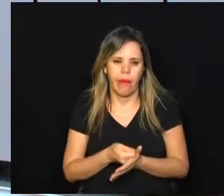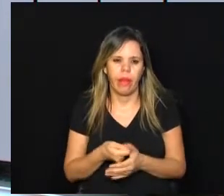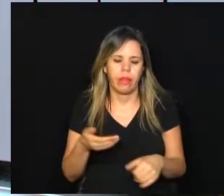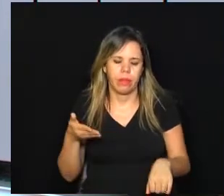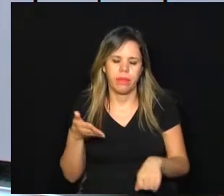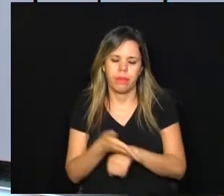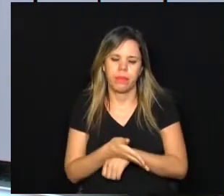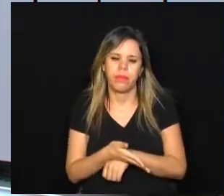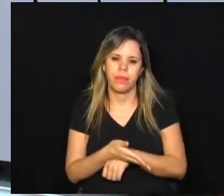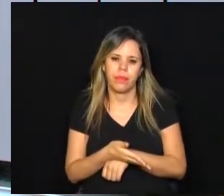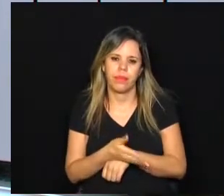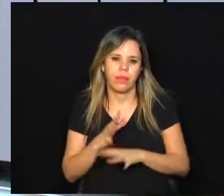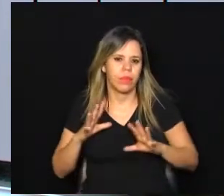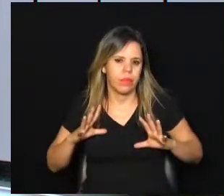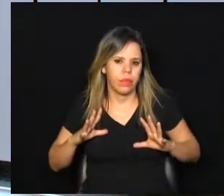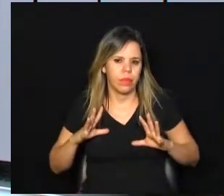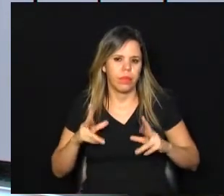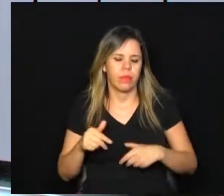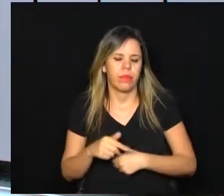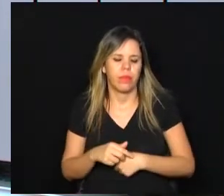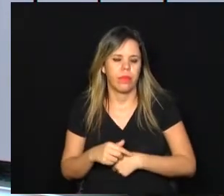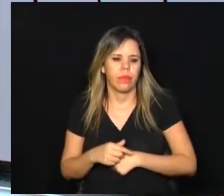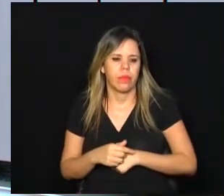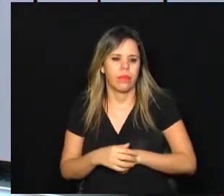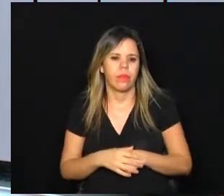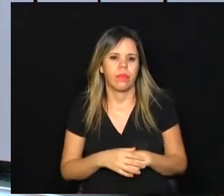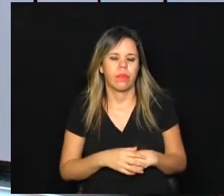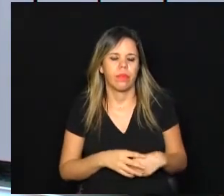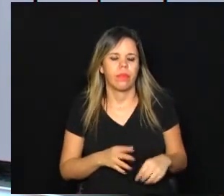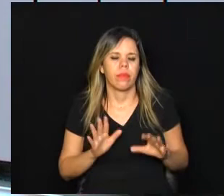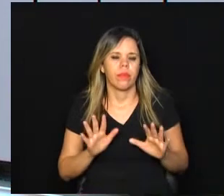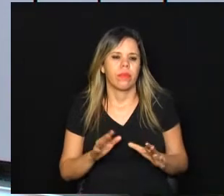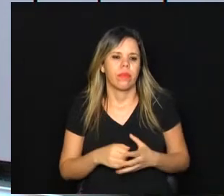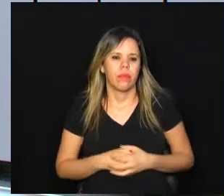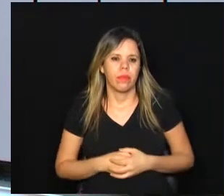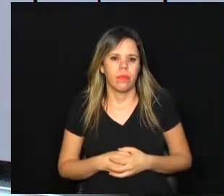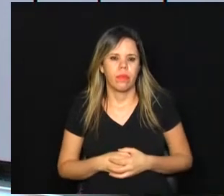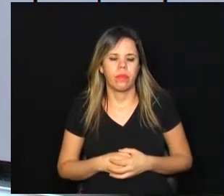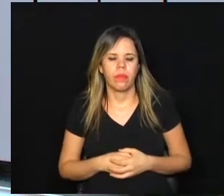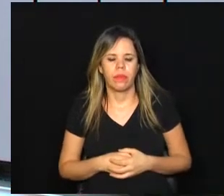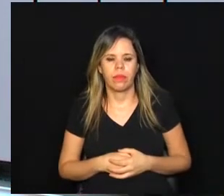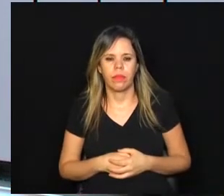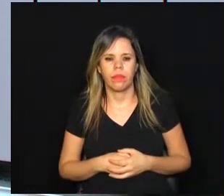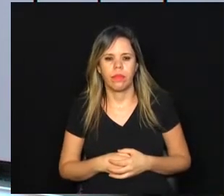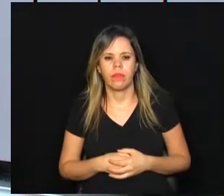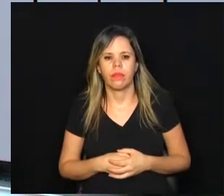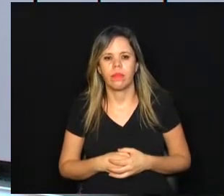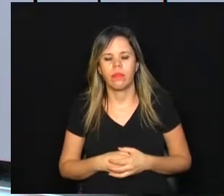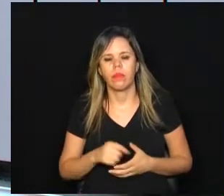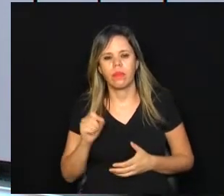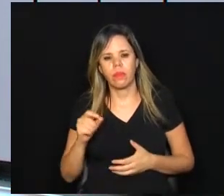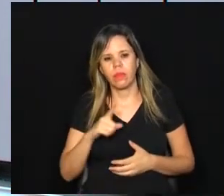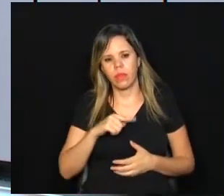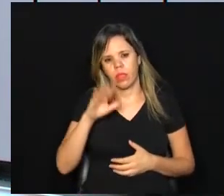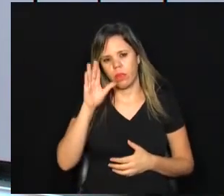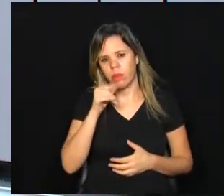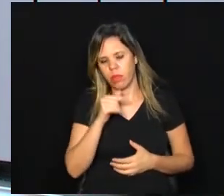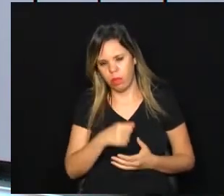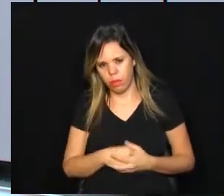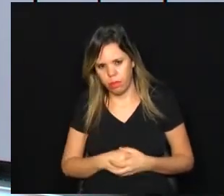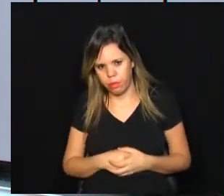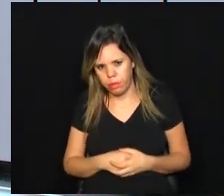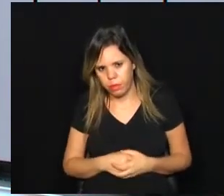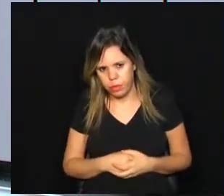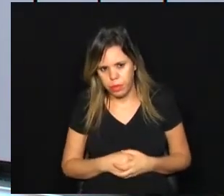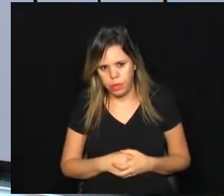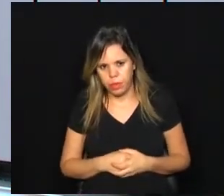acesso a todos, né? Mas que, sim, quem tem mais água, de certa